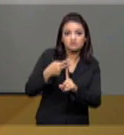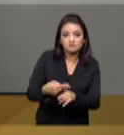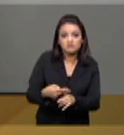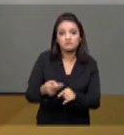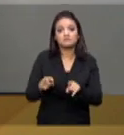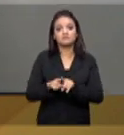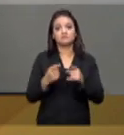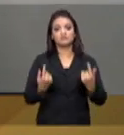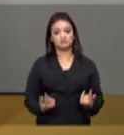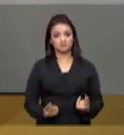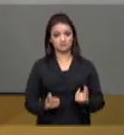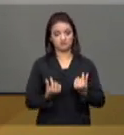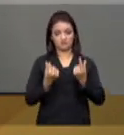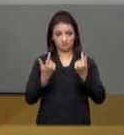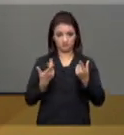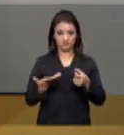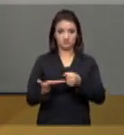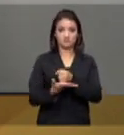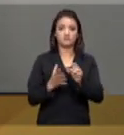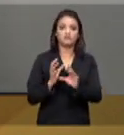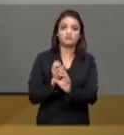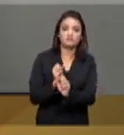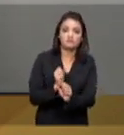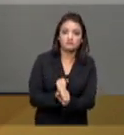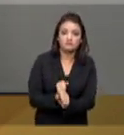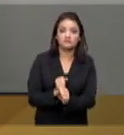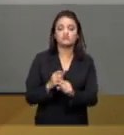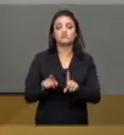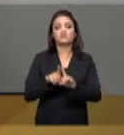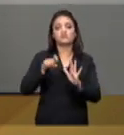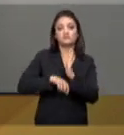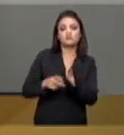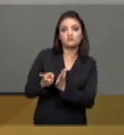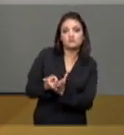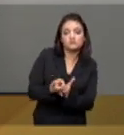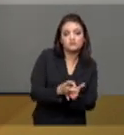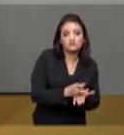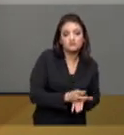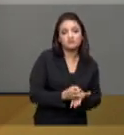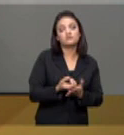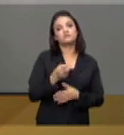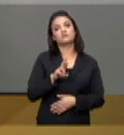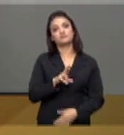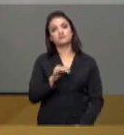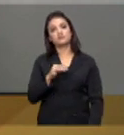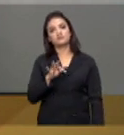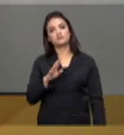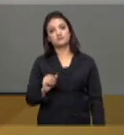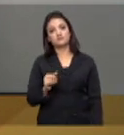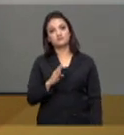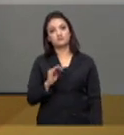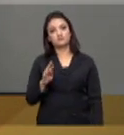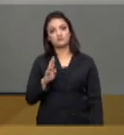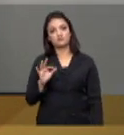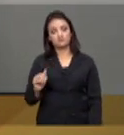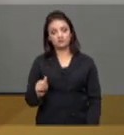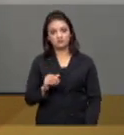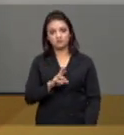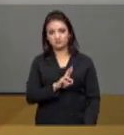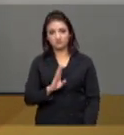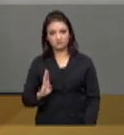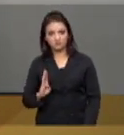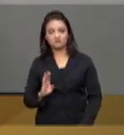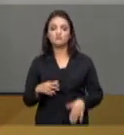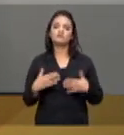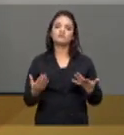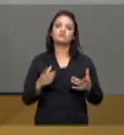do preço, na base de cálculo dos tributos incidentes sobre receita ou receita bruta, afastando-se